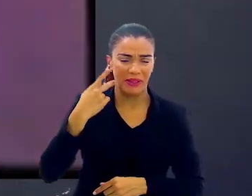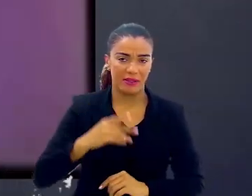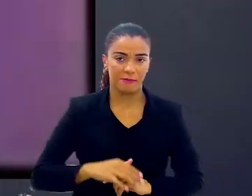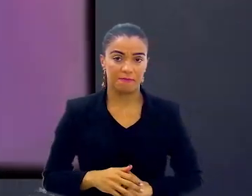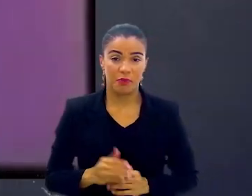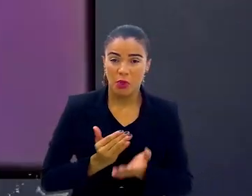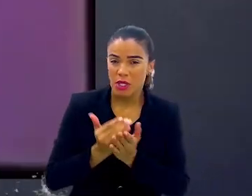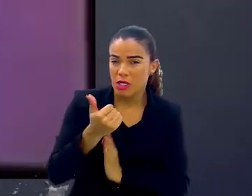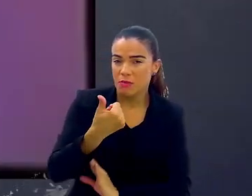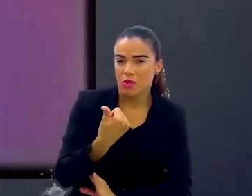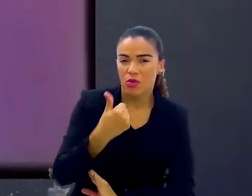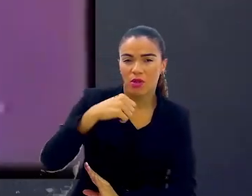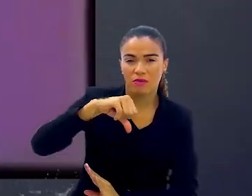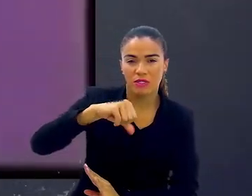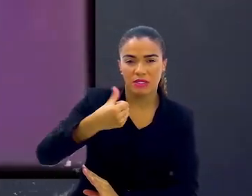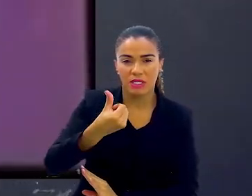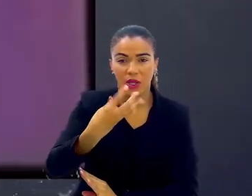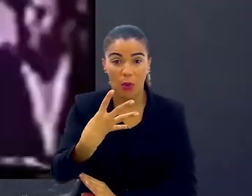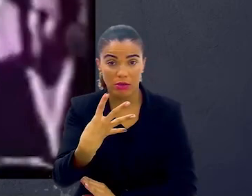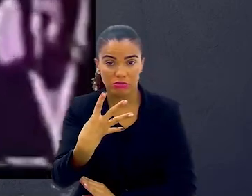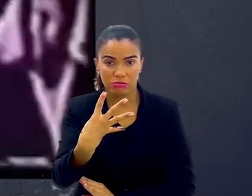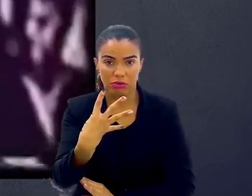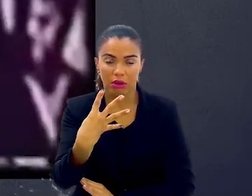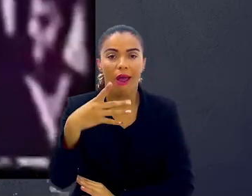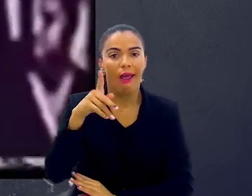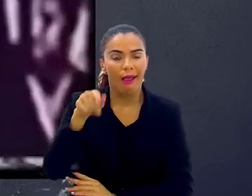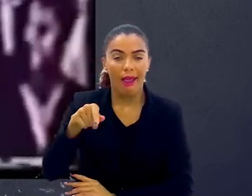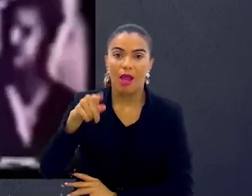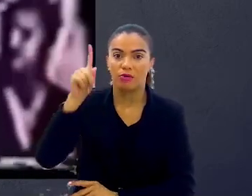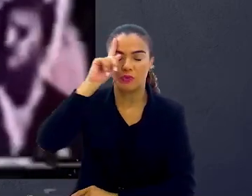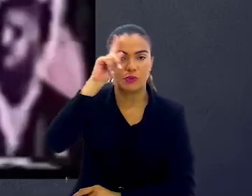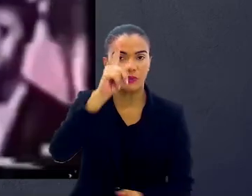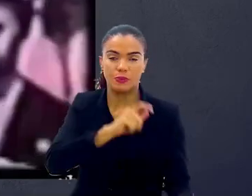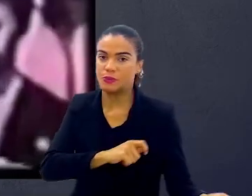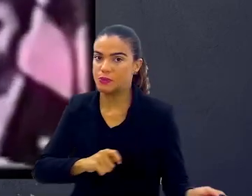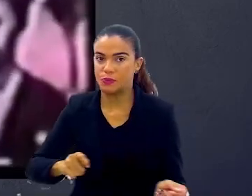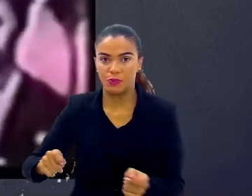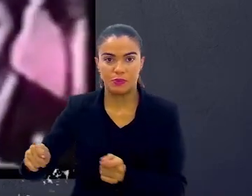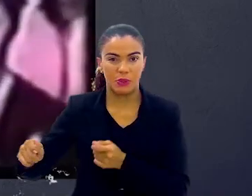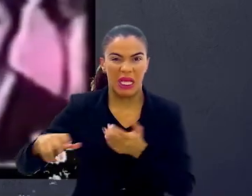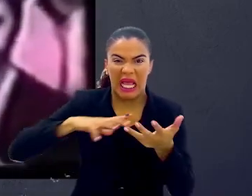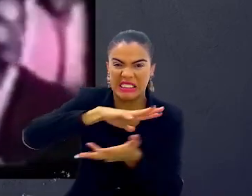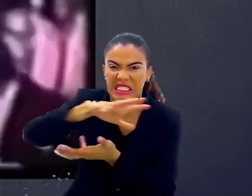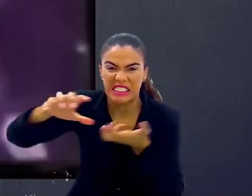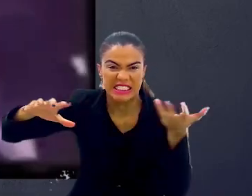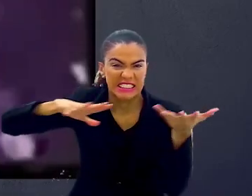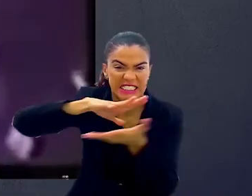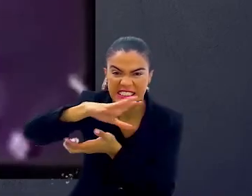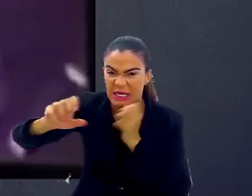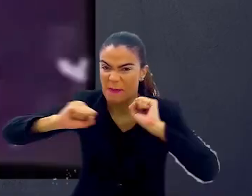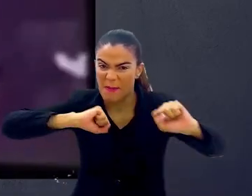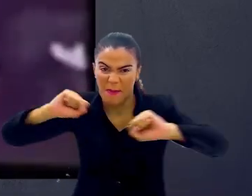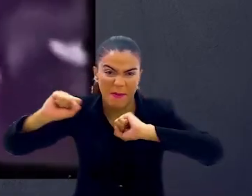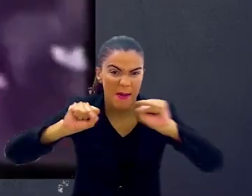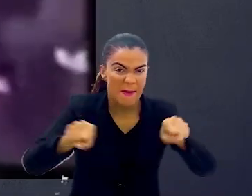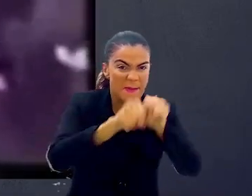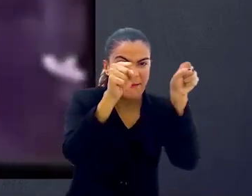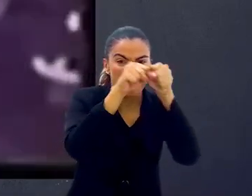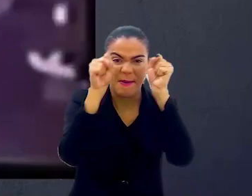No início de 1964, assim era o dia a dia. Agitação,